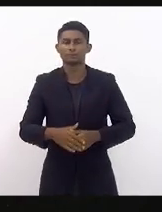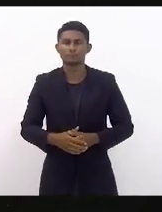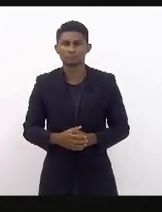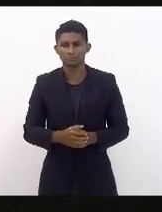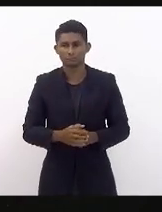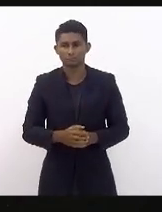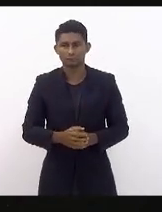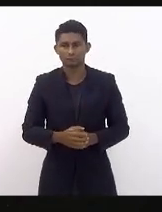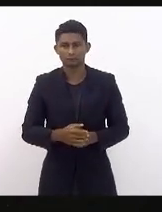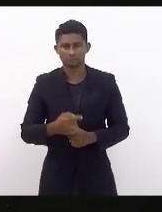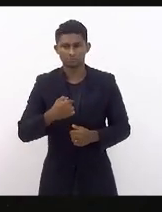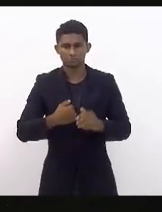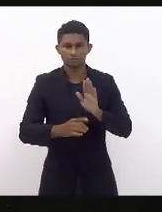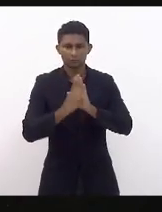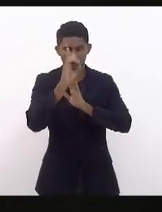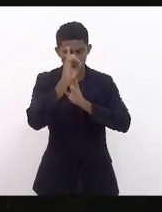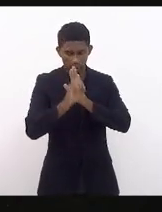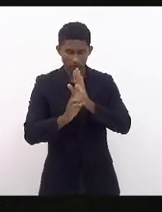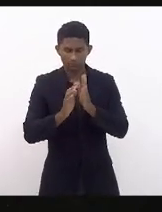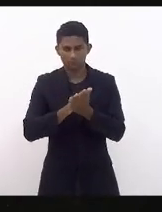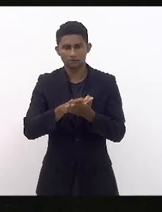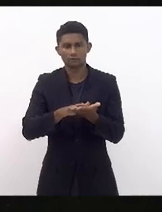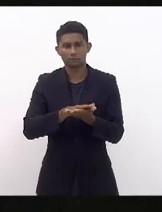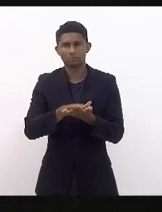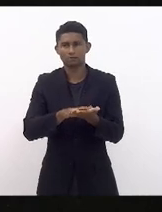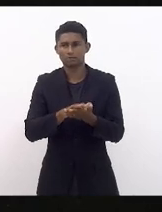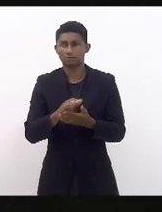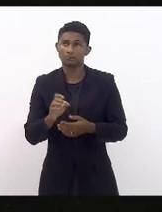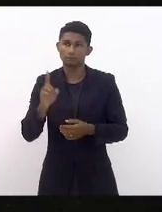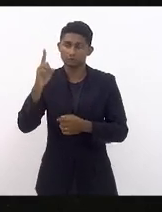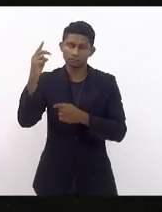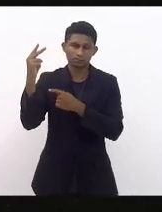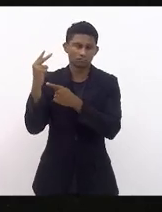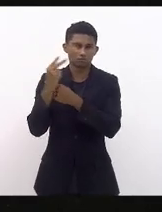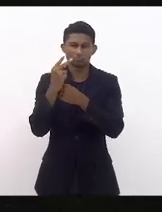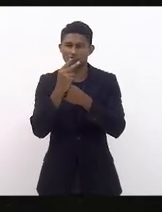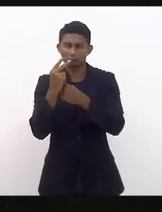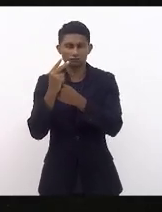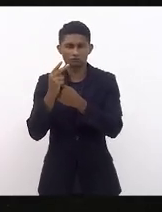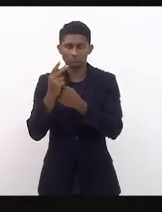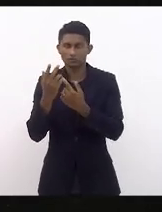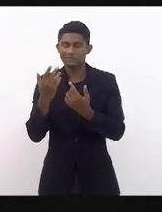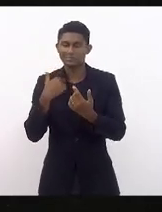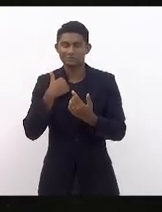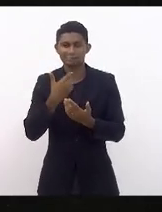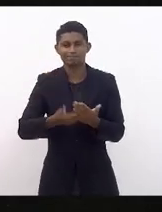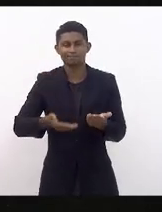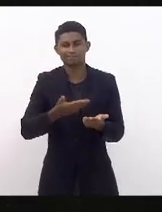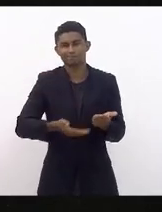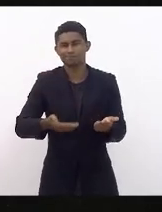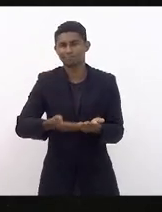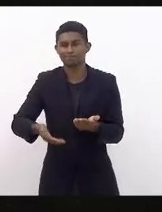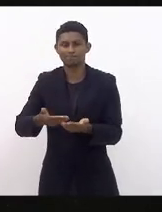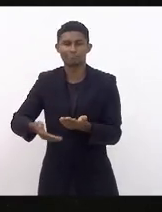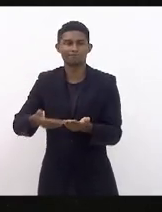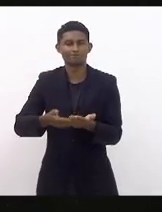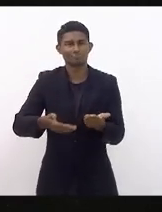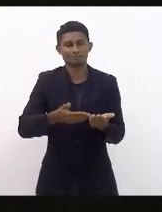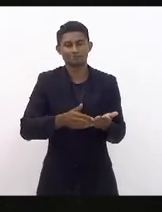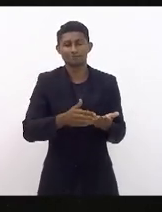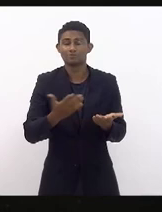teria direito algum sem a proteção de Deus. Quero